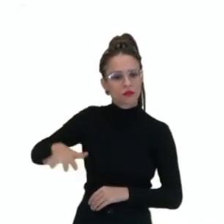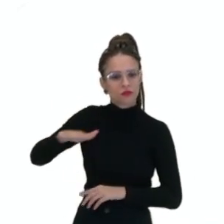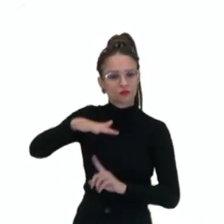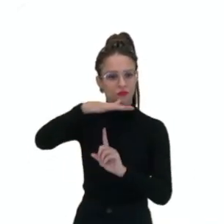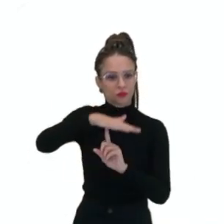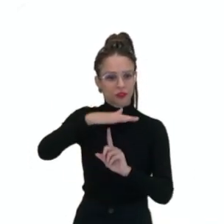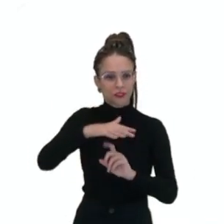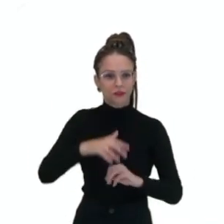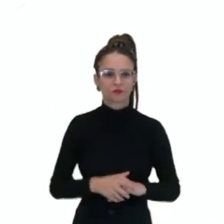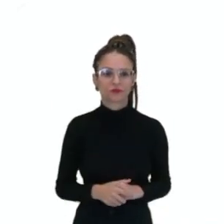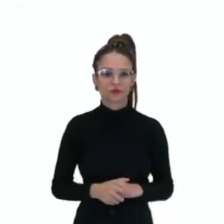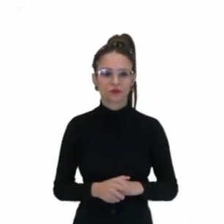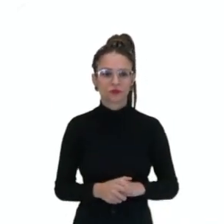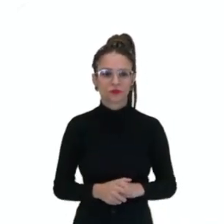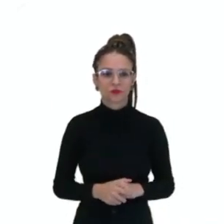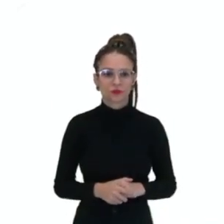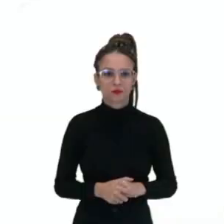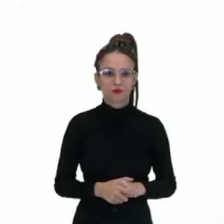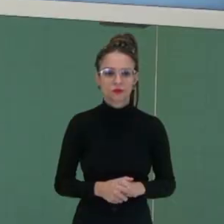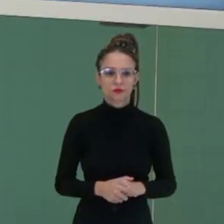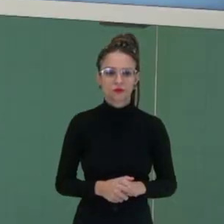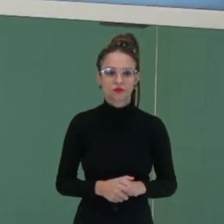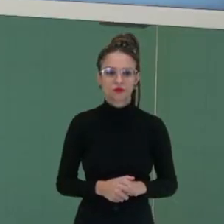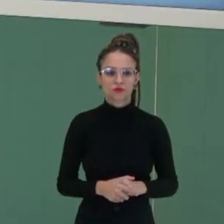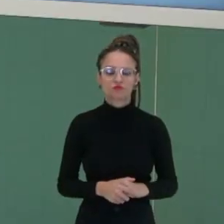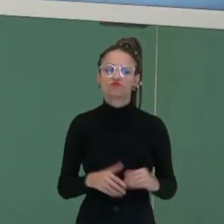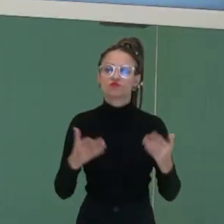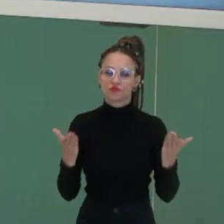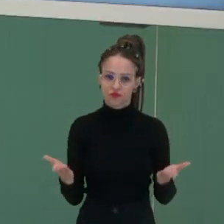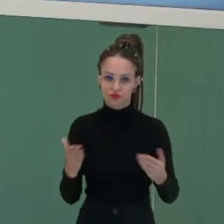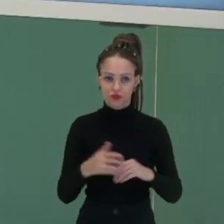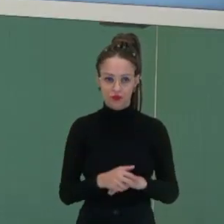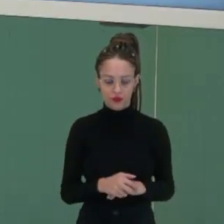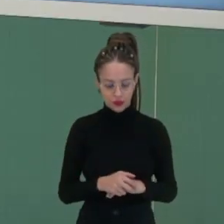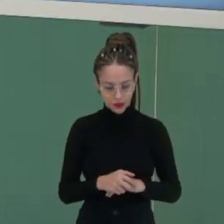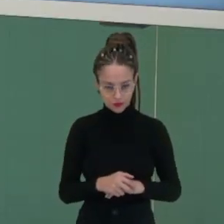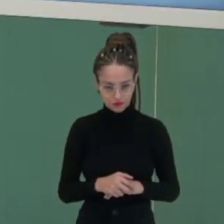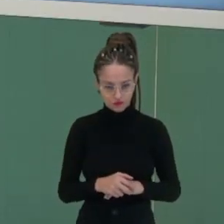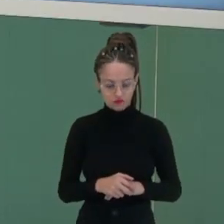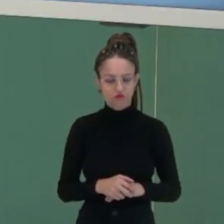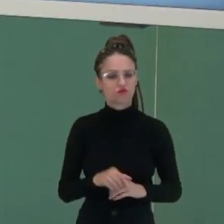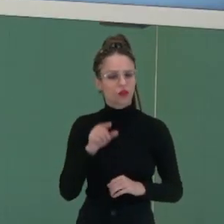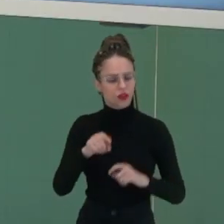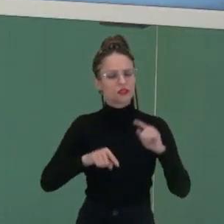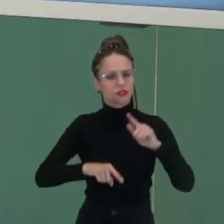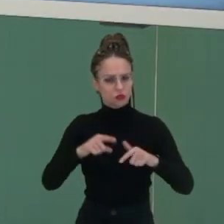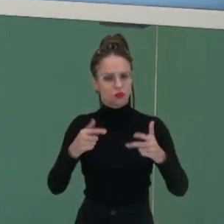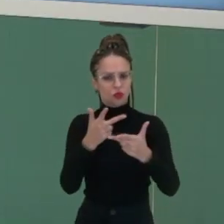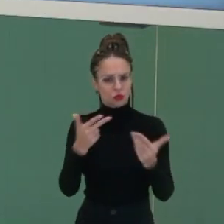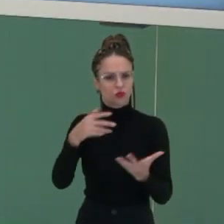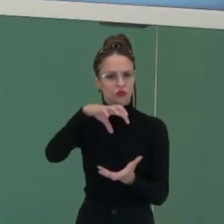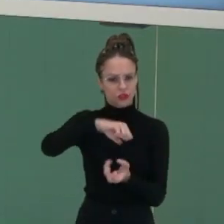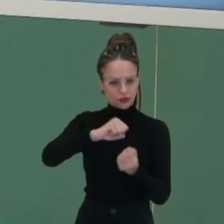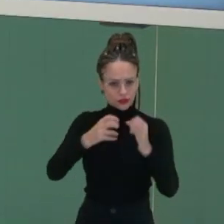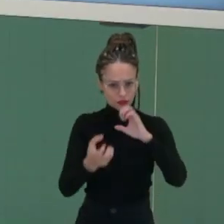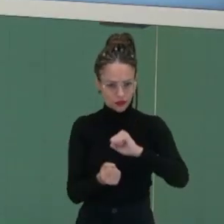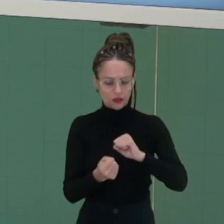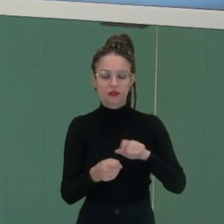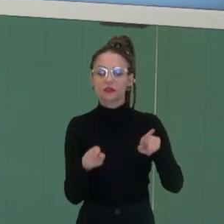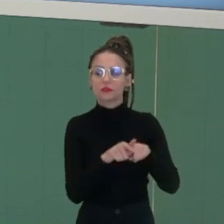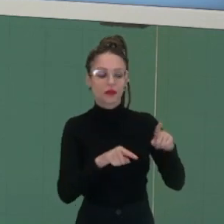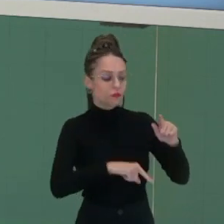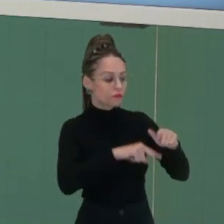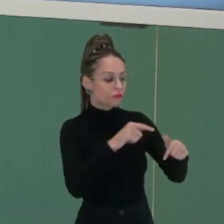Paraná, tá bom? E aí, dentro desses artigos artesanais, né, e da